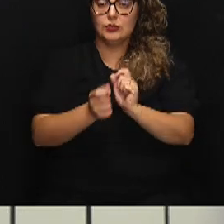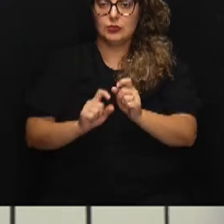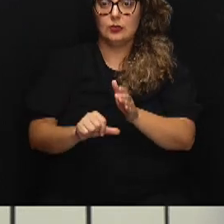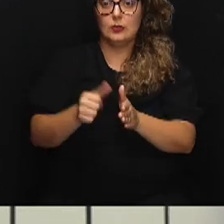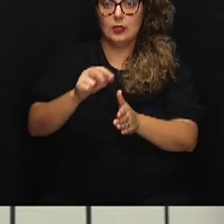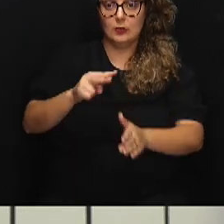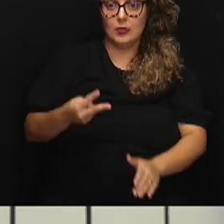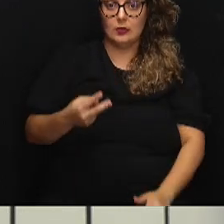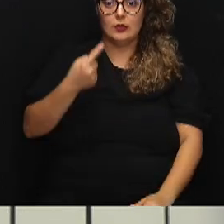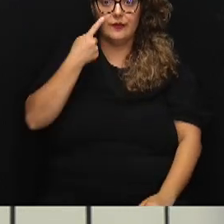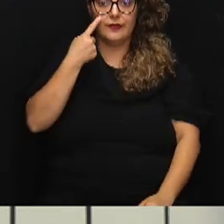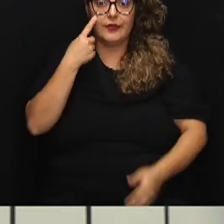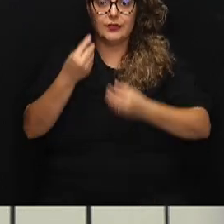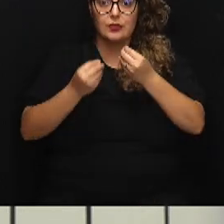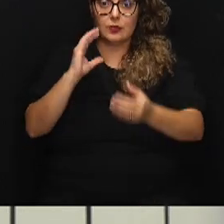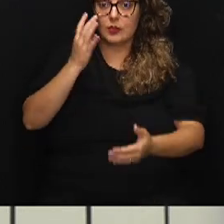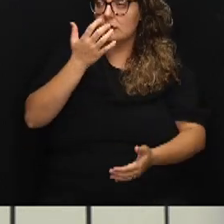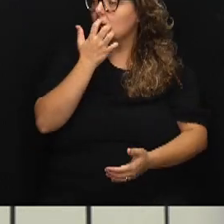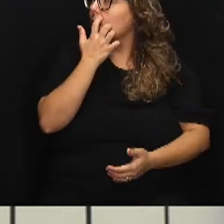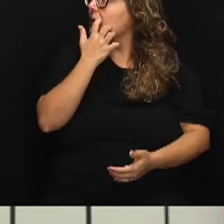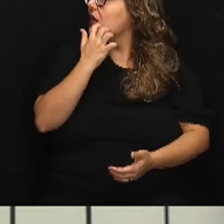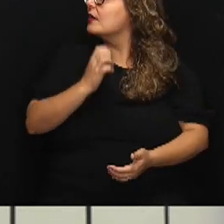primeira vez. Confira como foi.